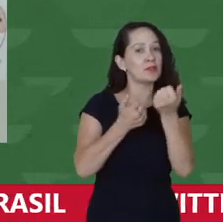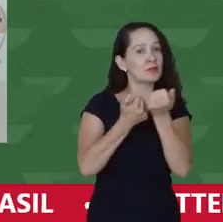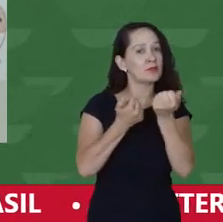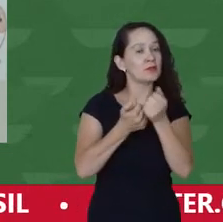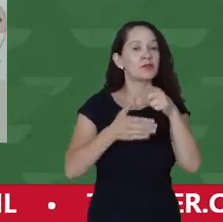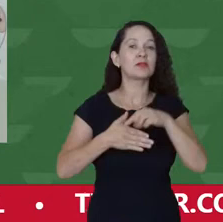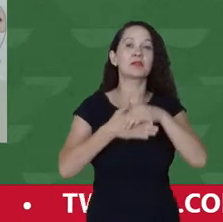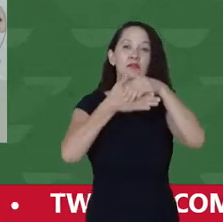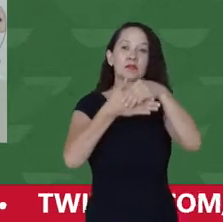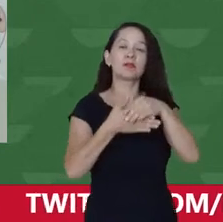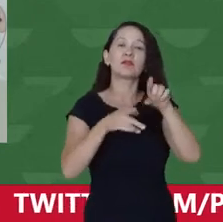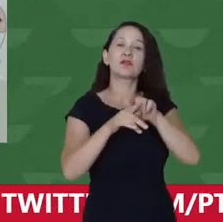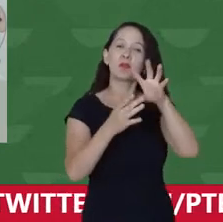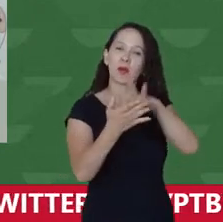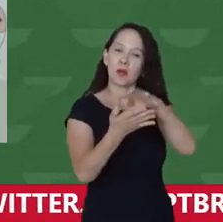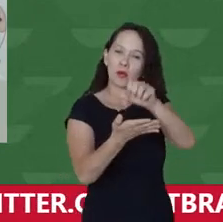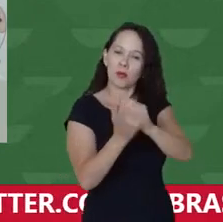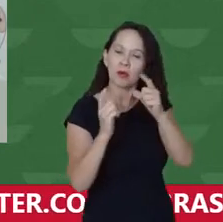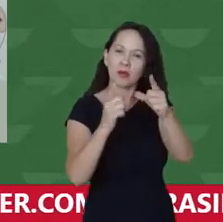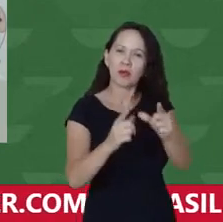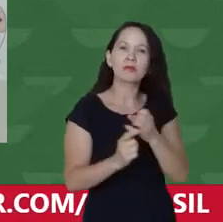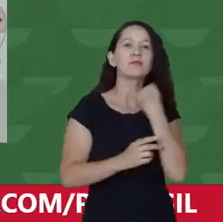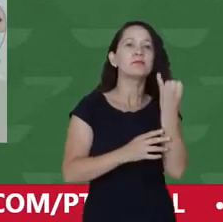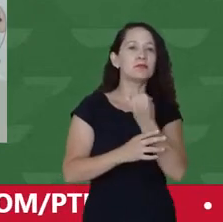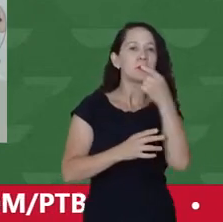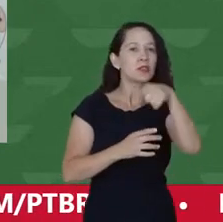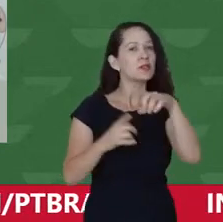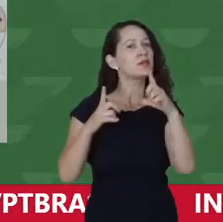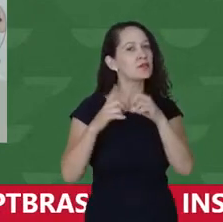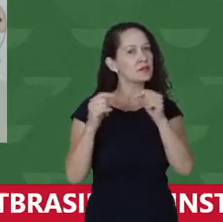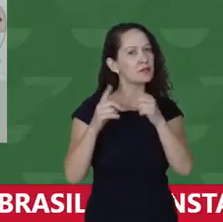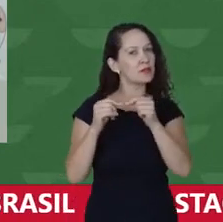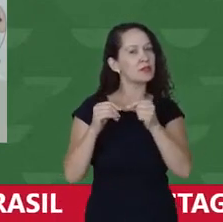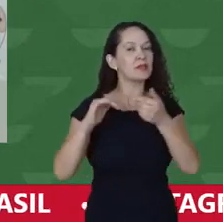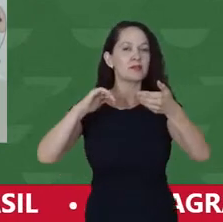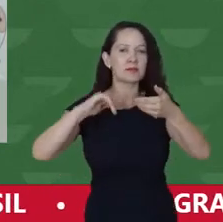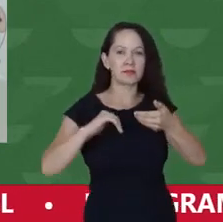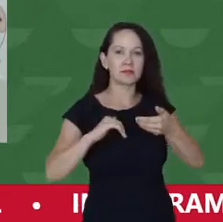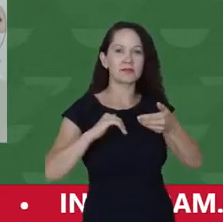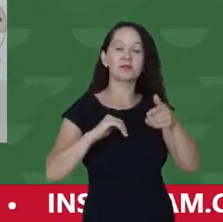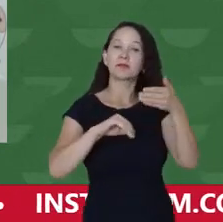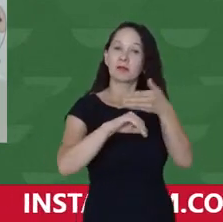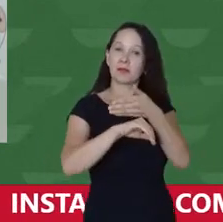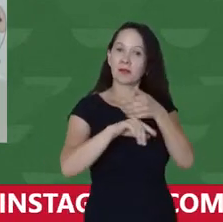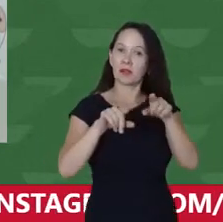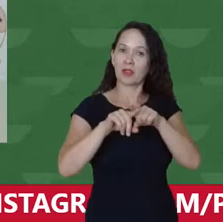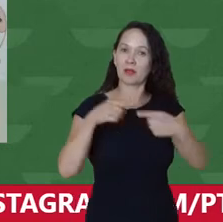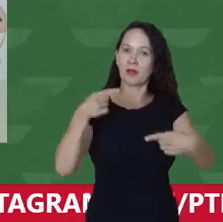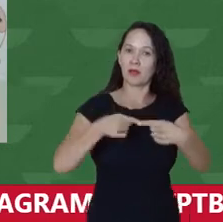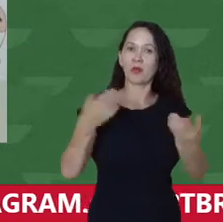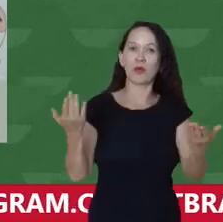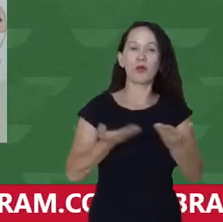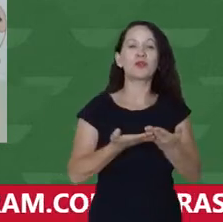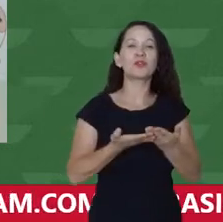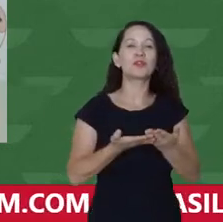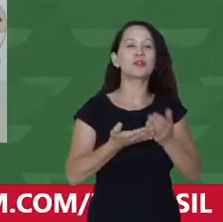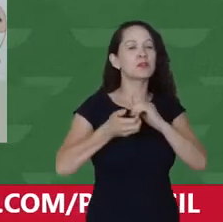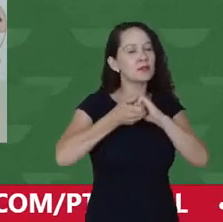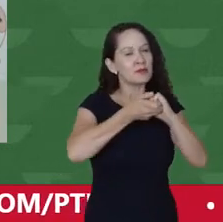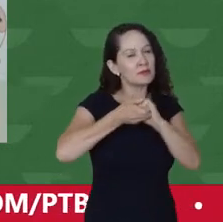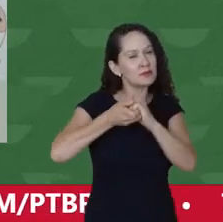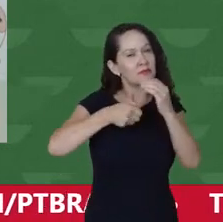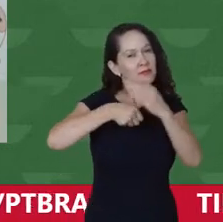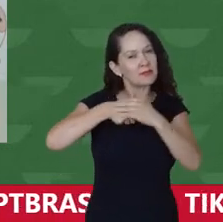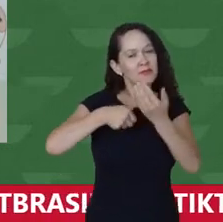vice-liderança também, ocupa funções importantes no parlamento aqui em Brasília e vai participar desse debate conosco. Então eu quero saudar com muito